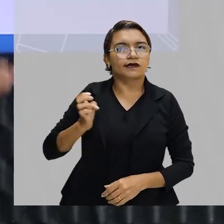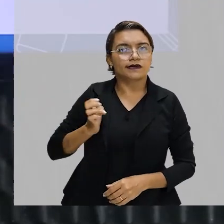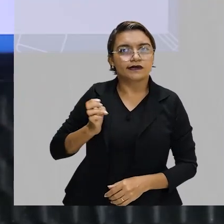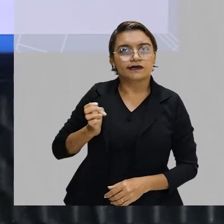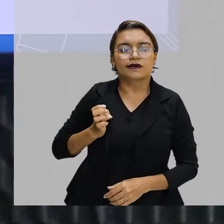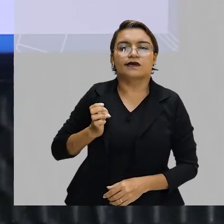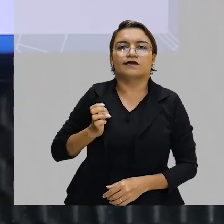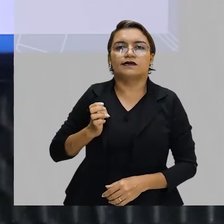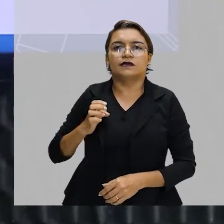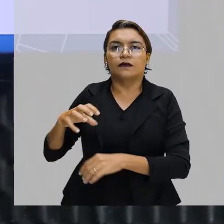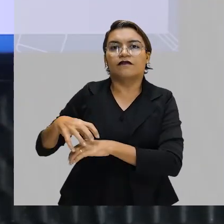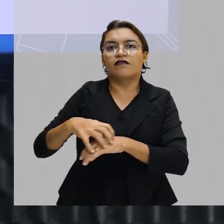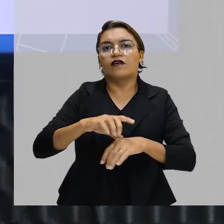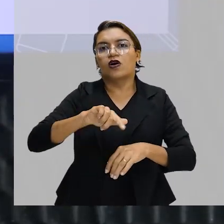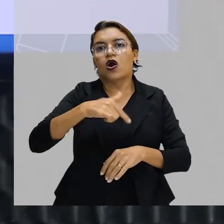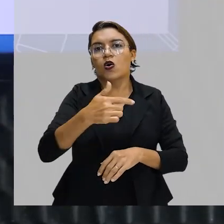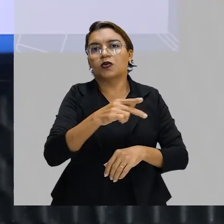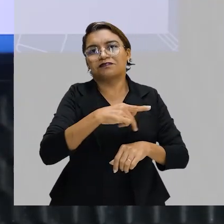Então, aqui,